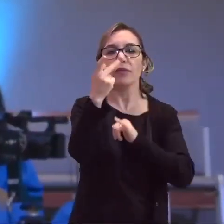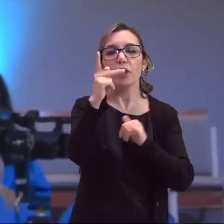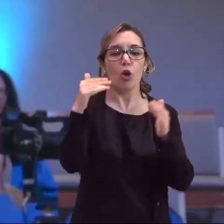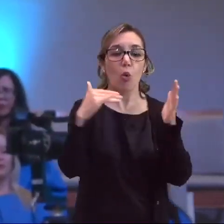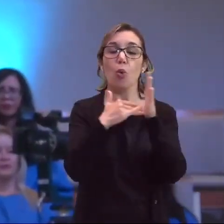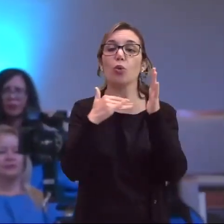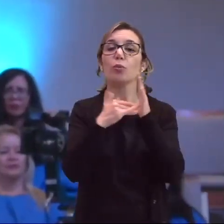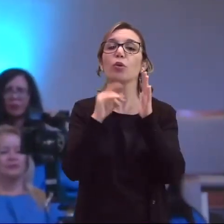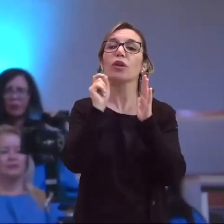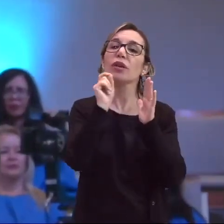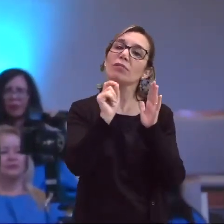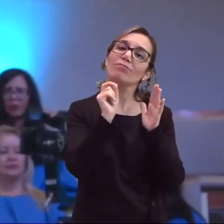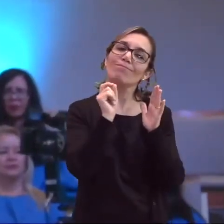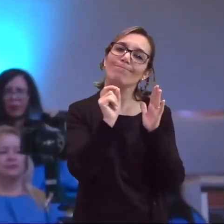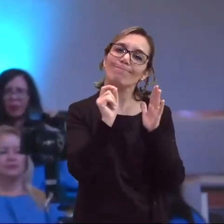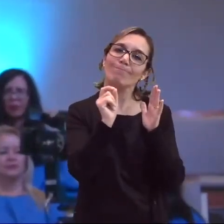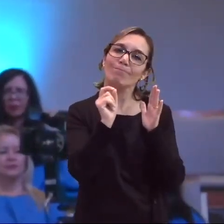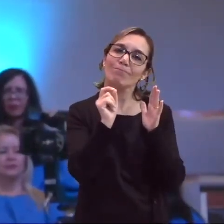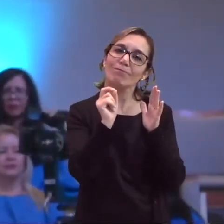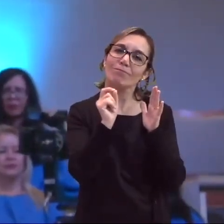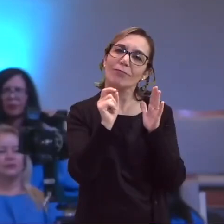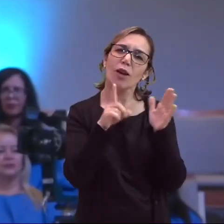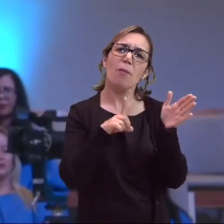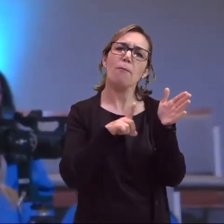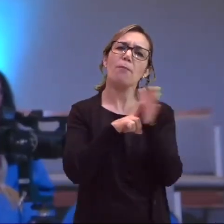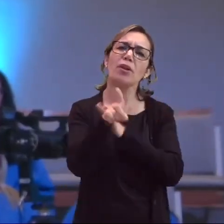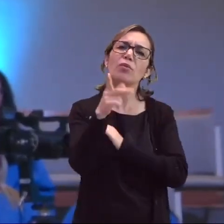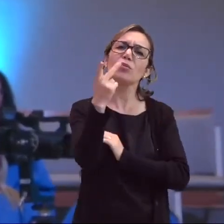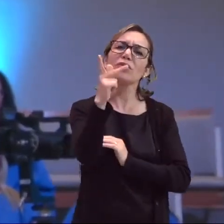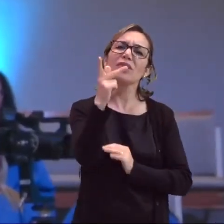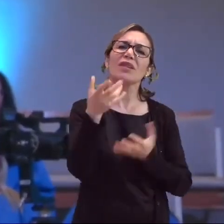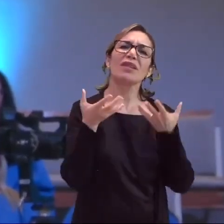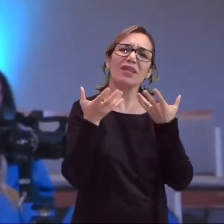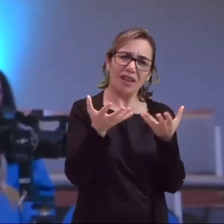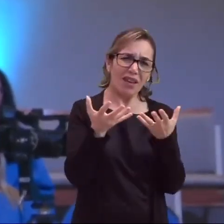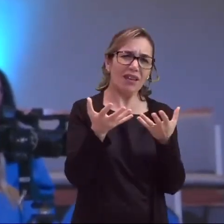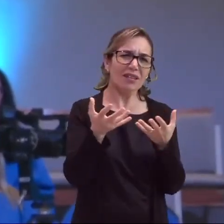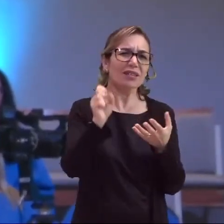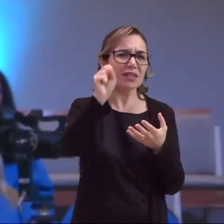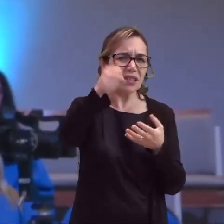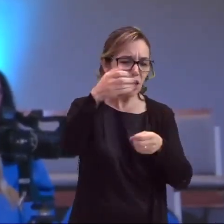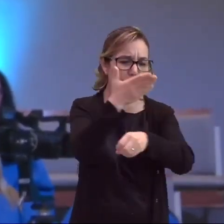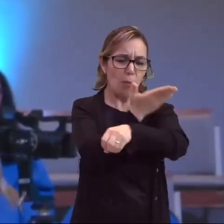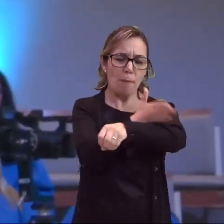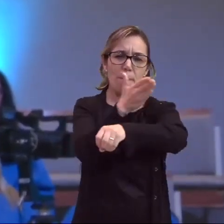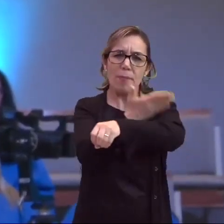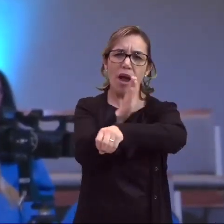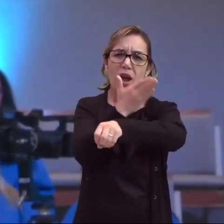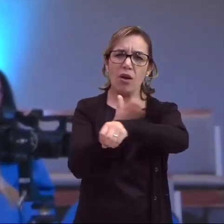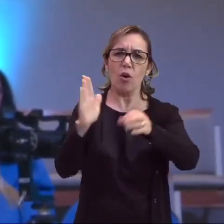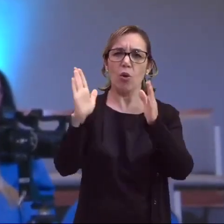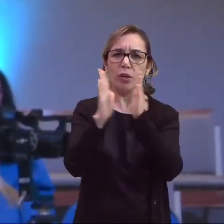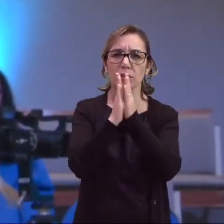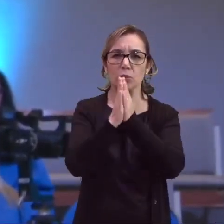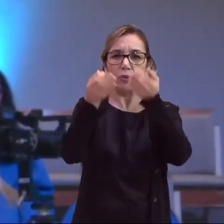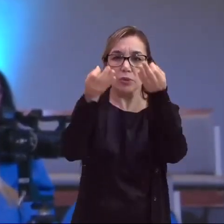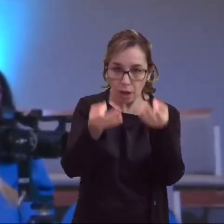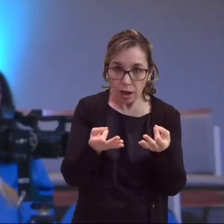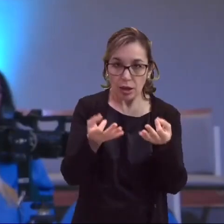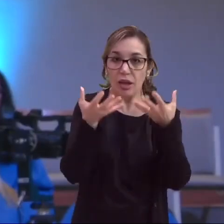você tu tá disposto a fazer um exercício de oração agora